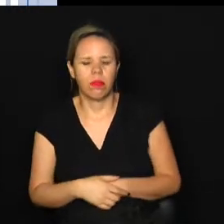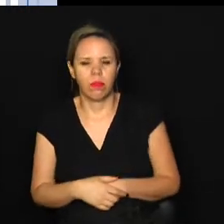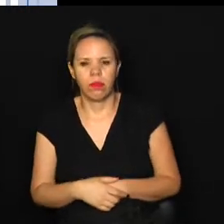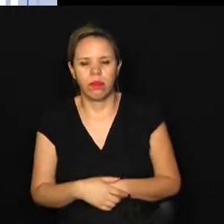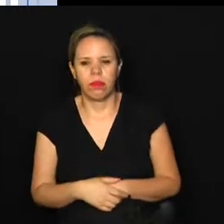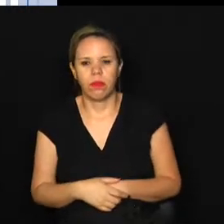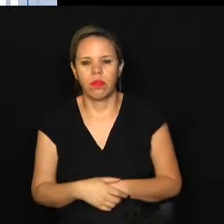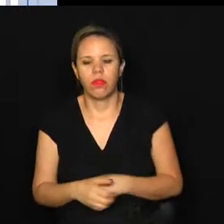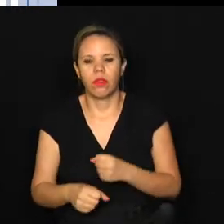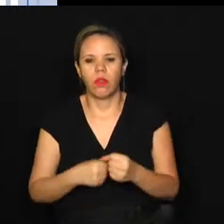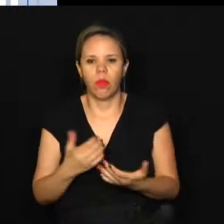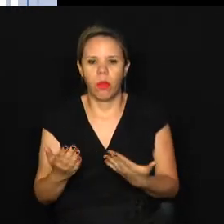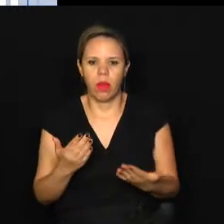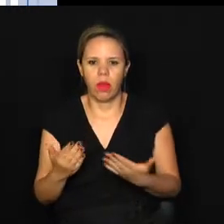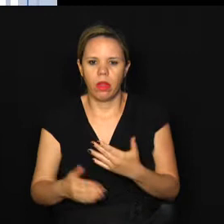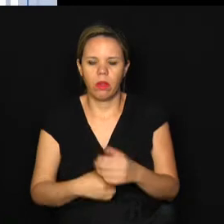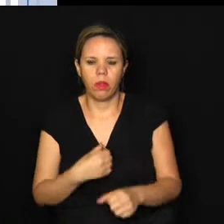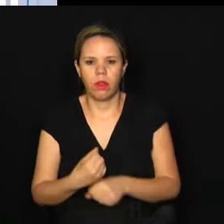em 2019.